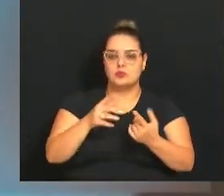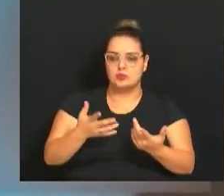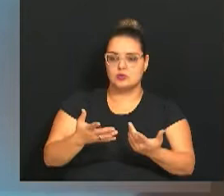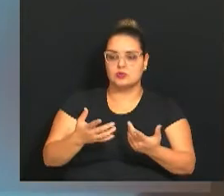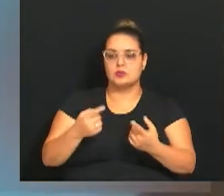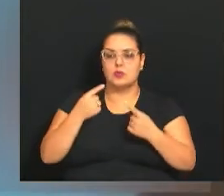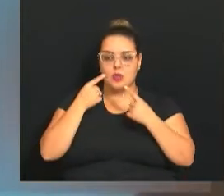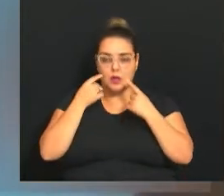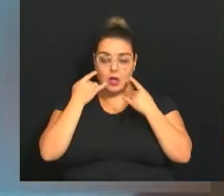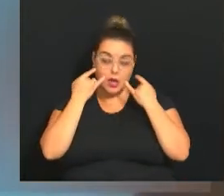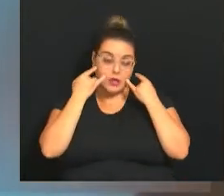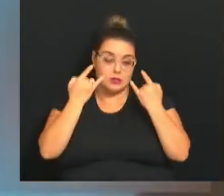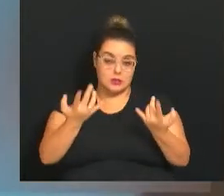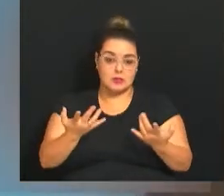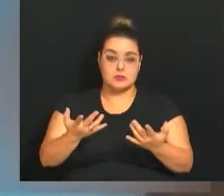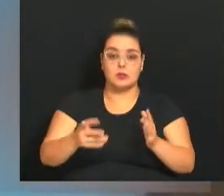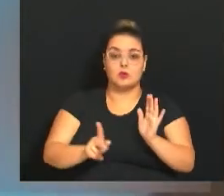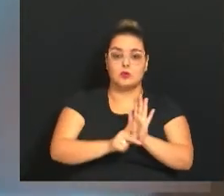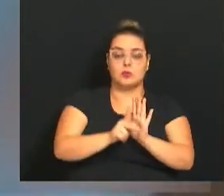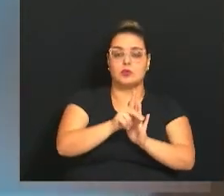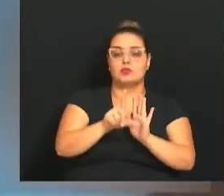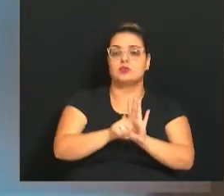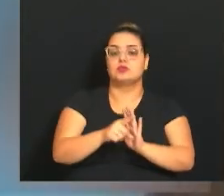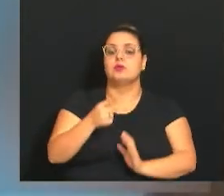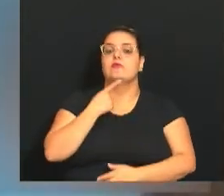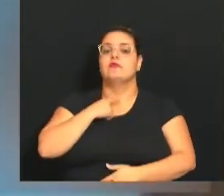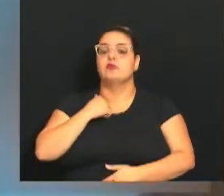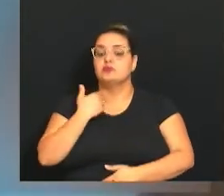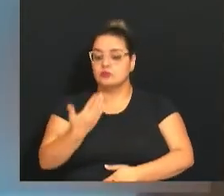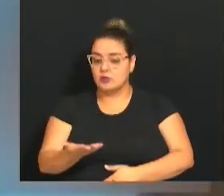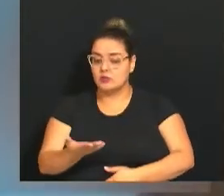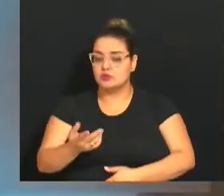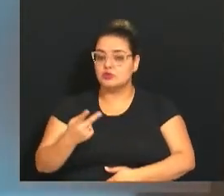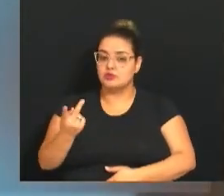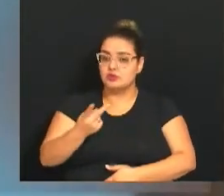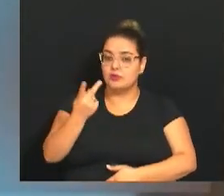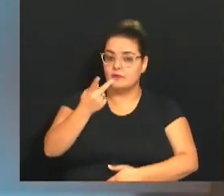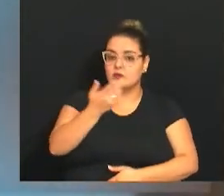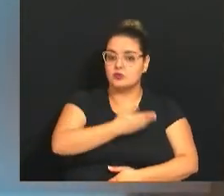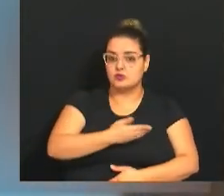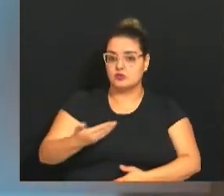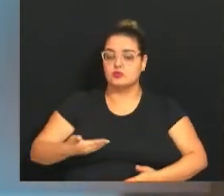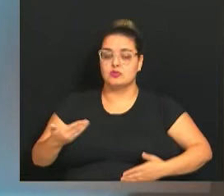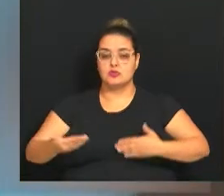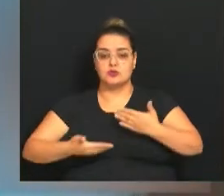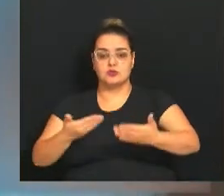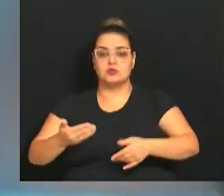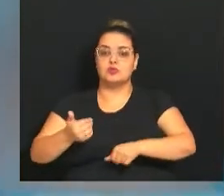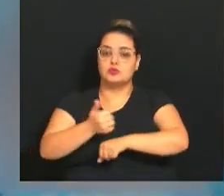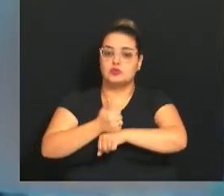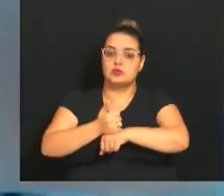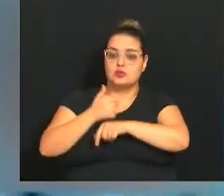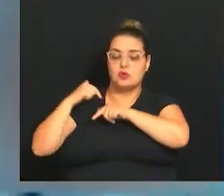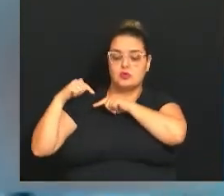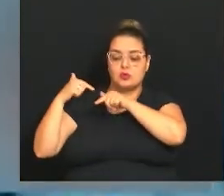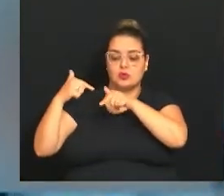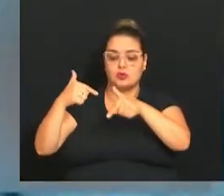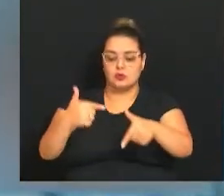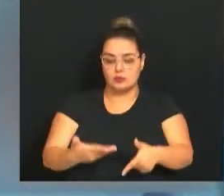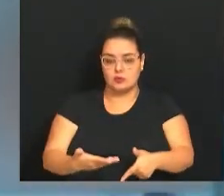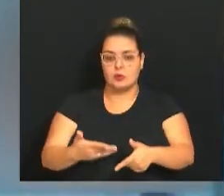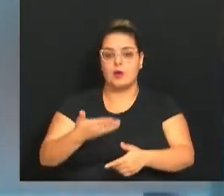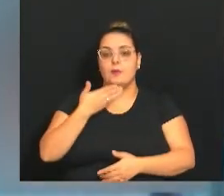intenção desse projeto de lei, que é voltado à valorização do servidor de carreira, né? reorganizando,